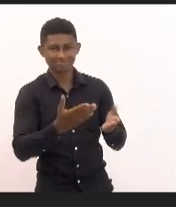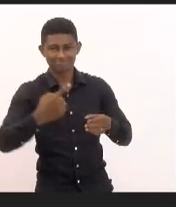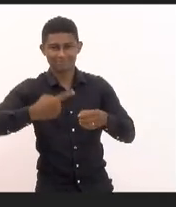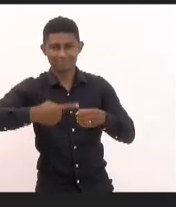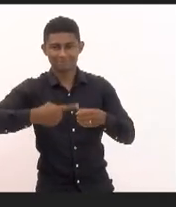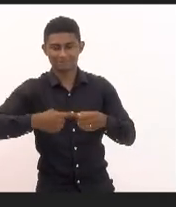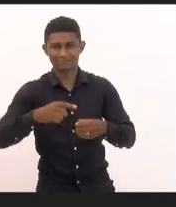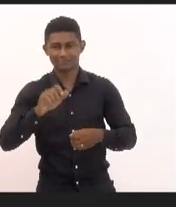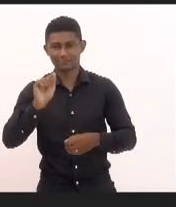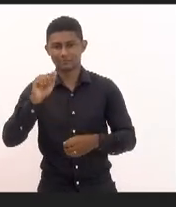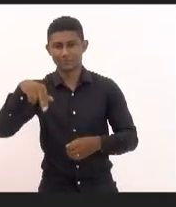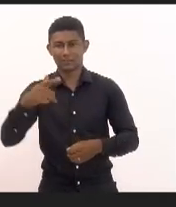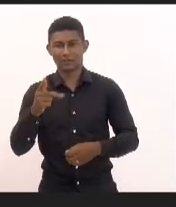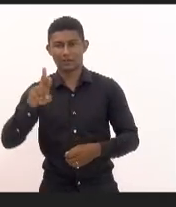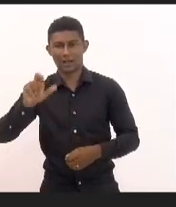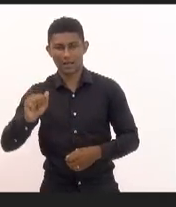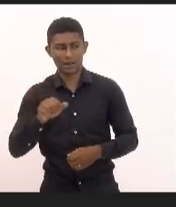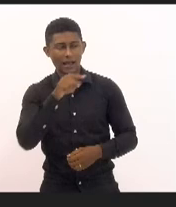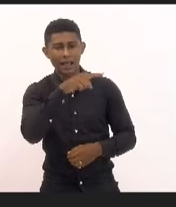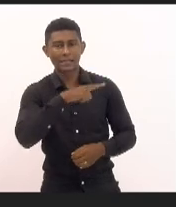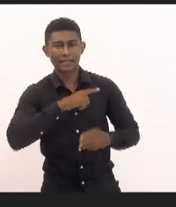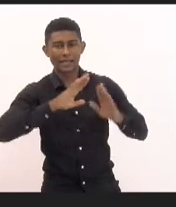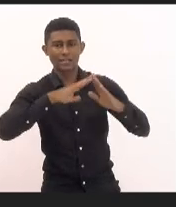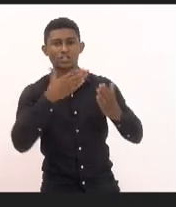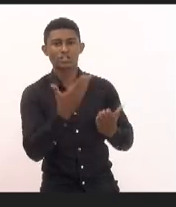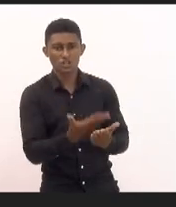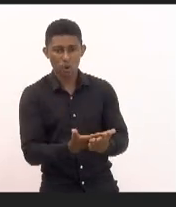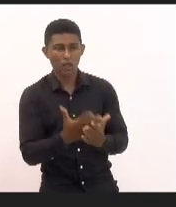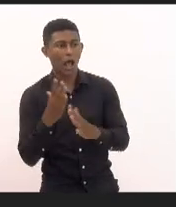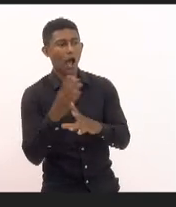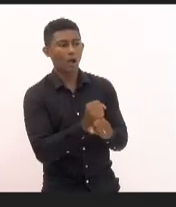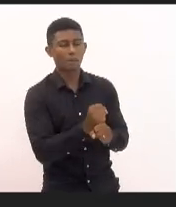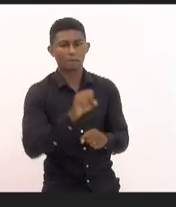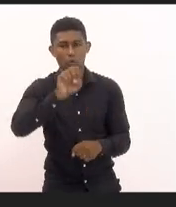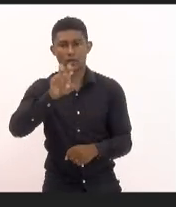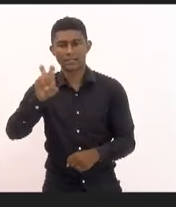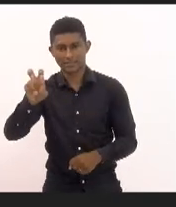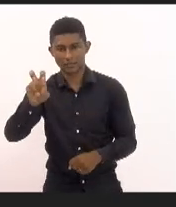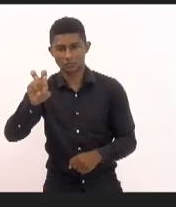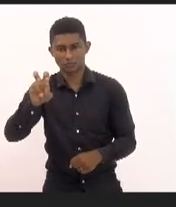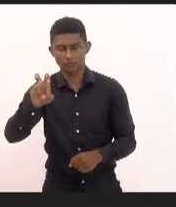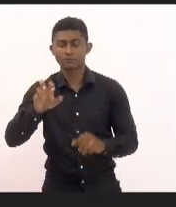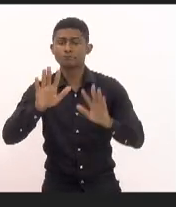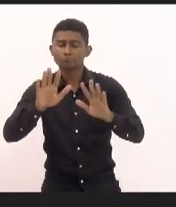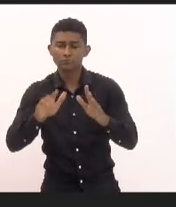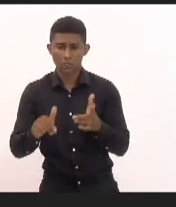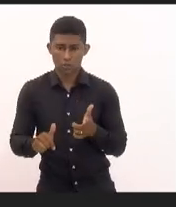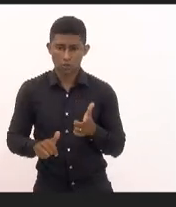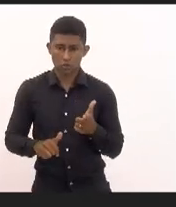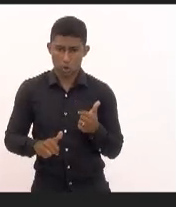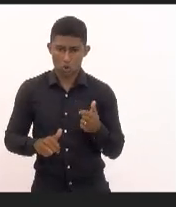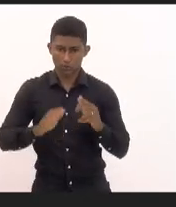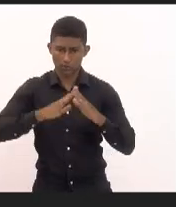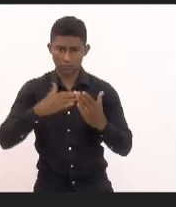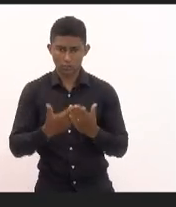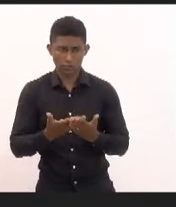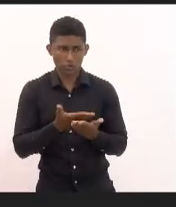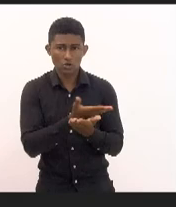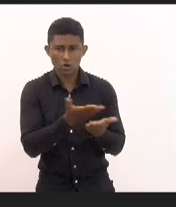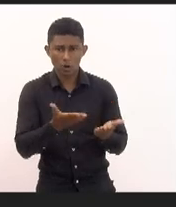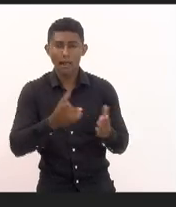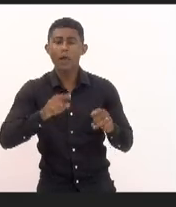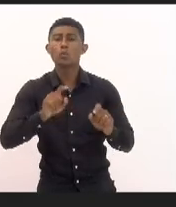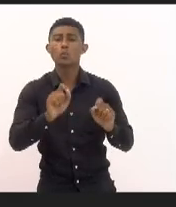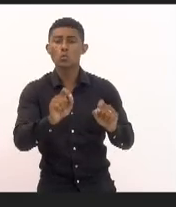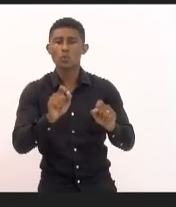possui 85 escolas municipais, 12 delas estão situadas nas